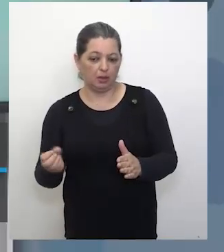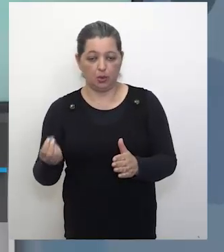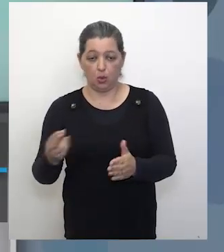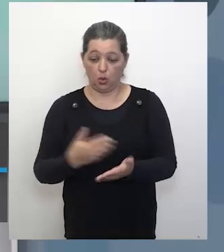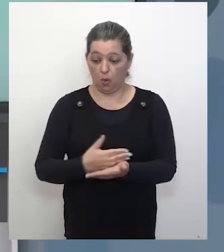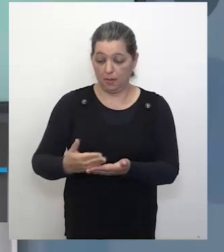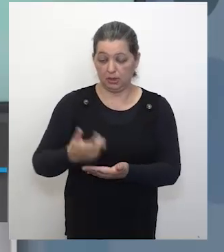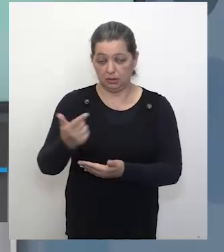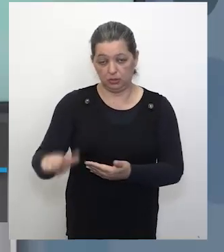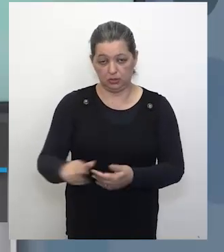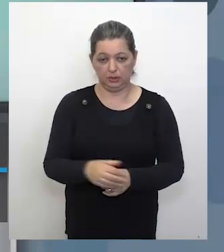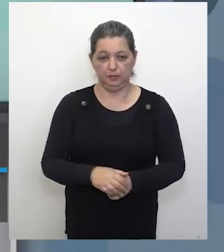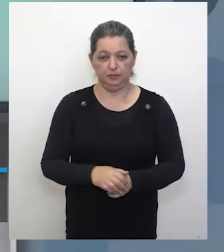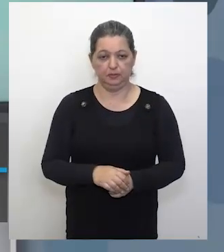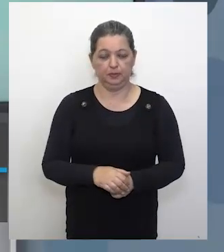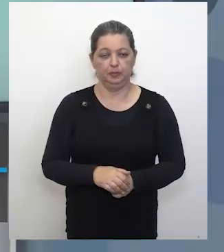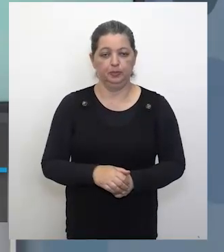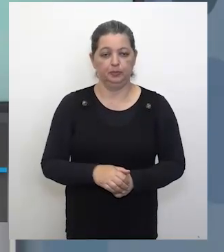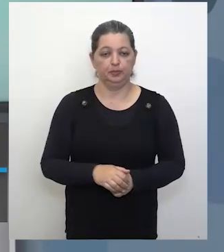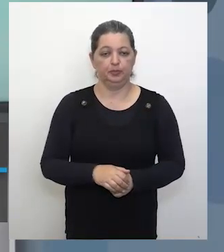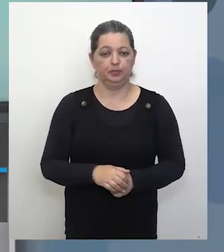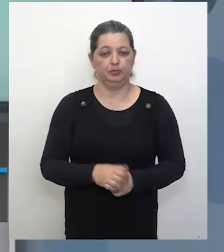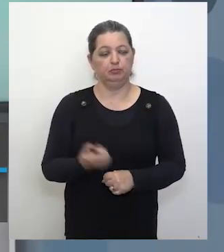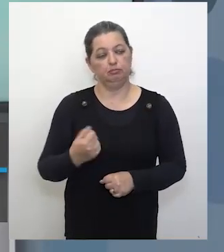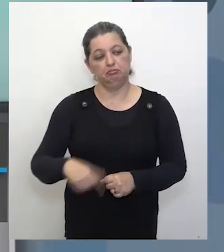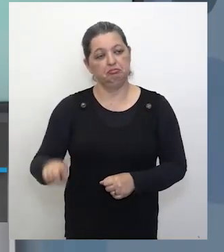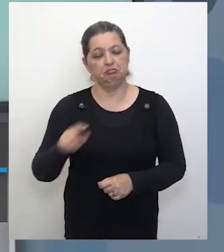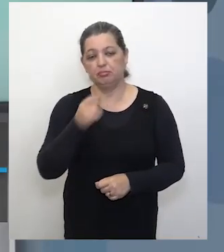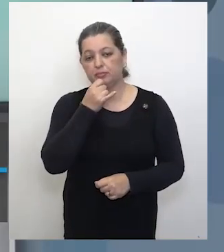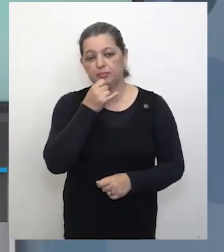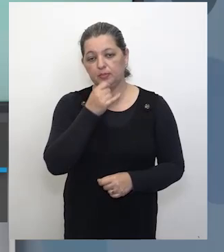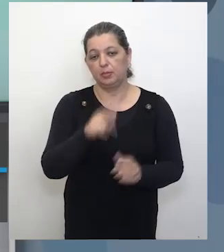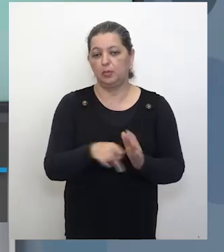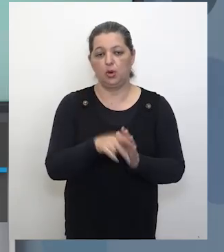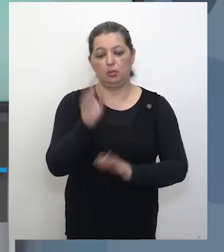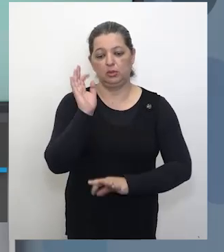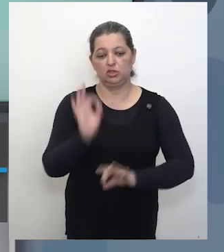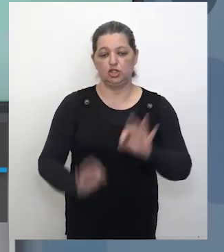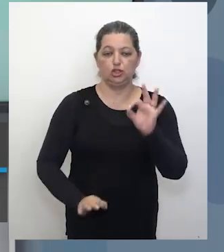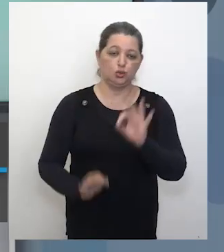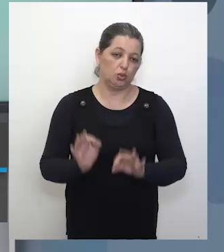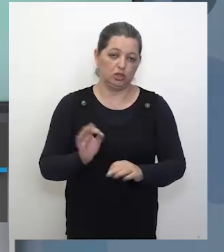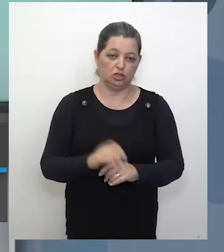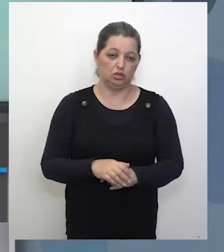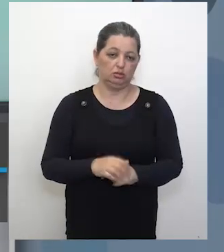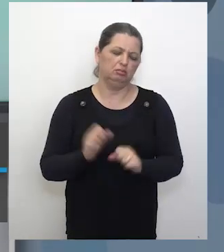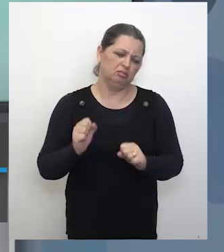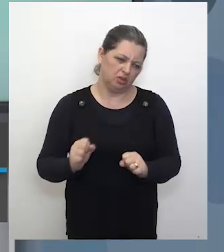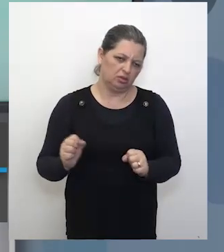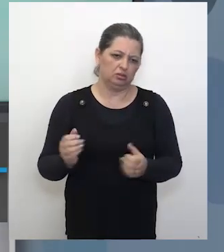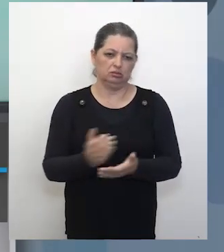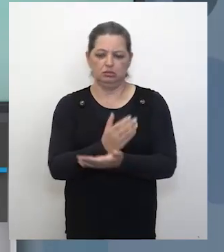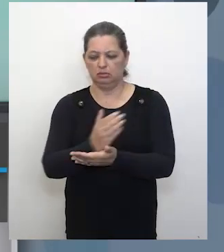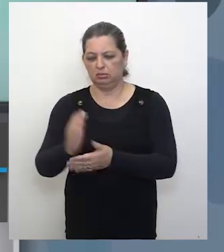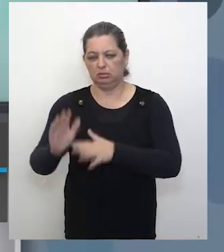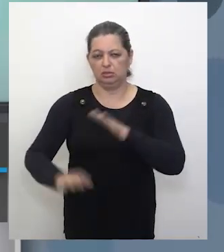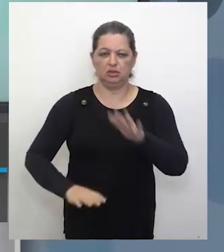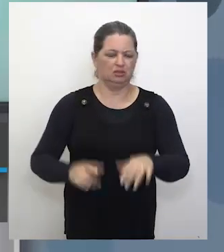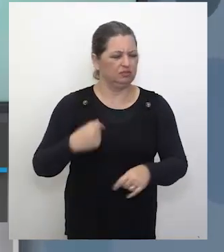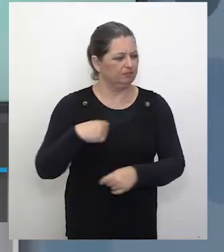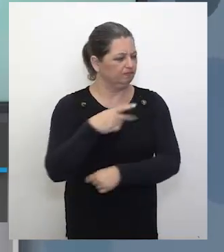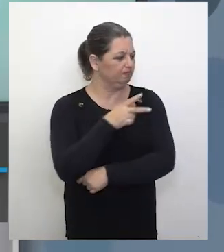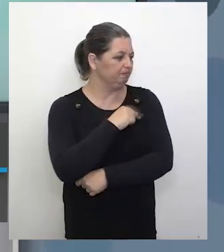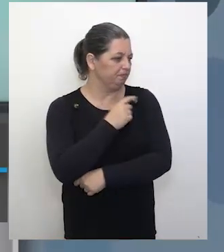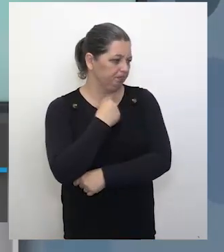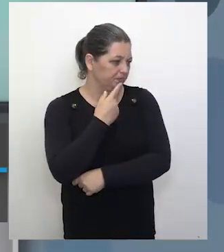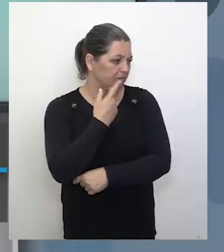tem outra. Não necessariamente você tem ali, por exemplo, uma questão jurídica. Esse limite pode variar, porque eu posso olhar para a Jennifer e falar, Jennifer, mas